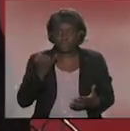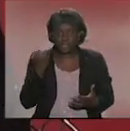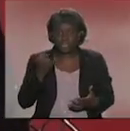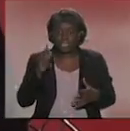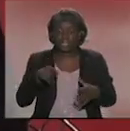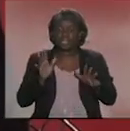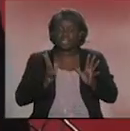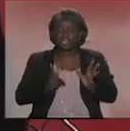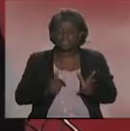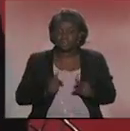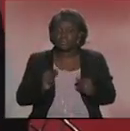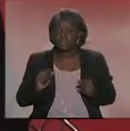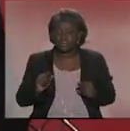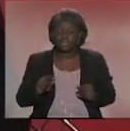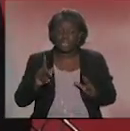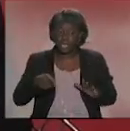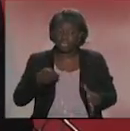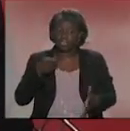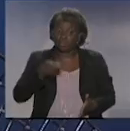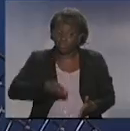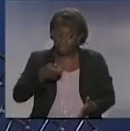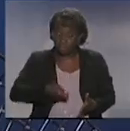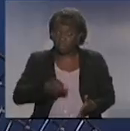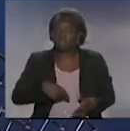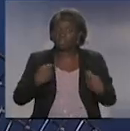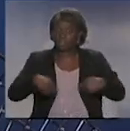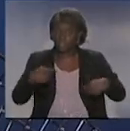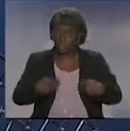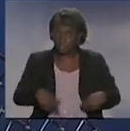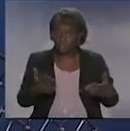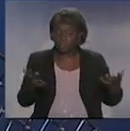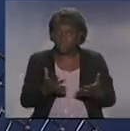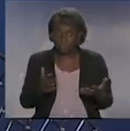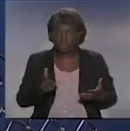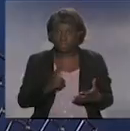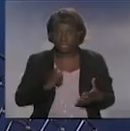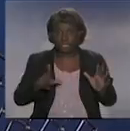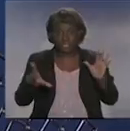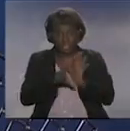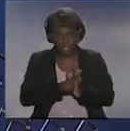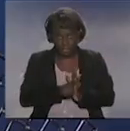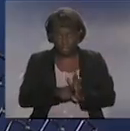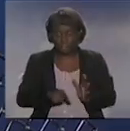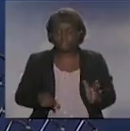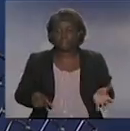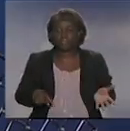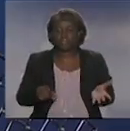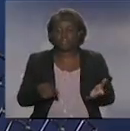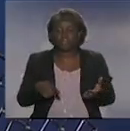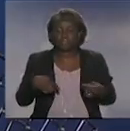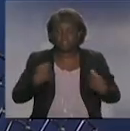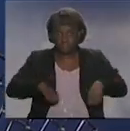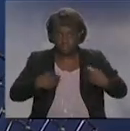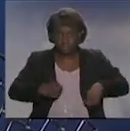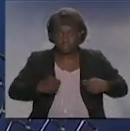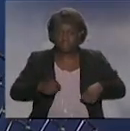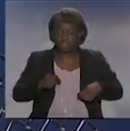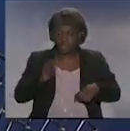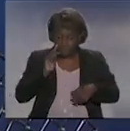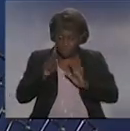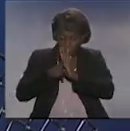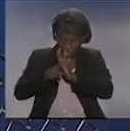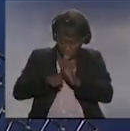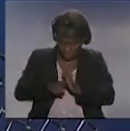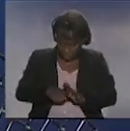que era importante era a questão sanitária. É uma exigência hoje de legislação, né, que